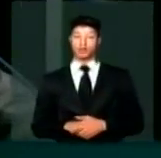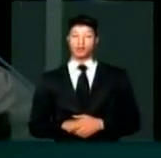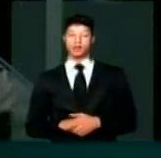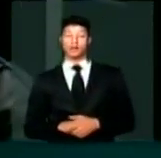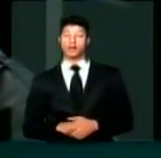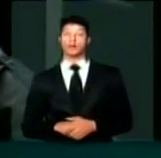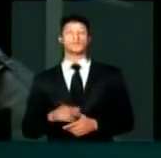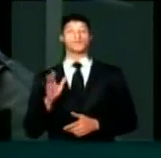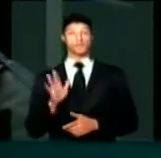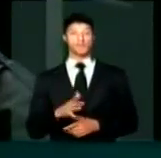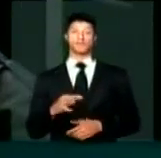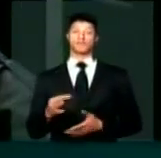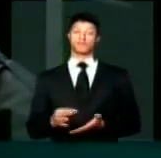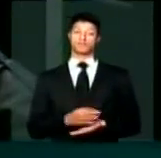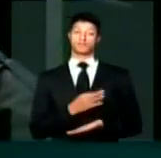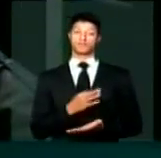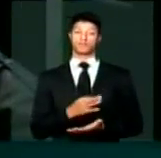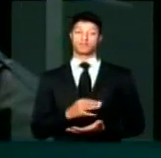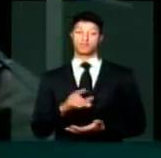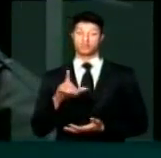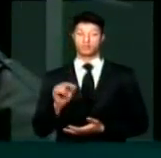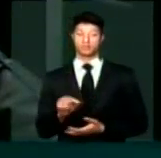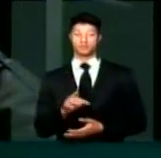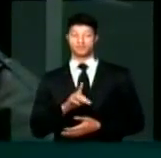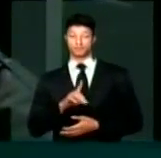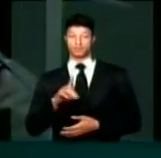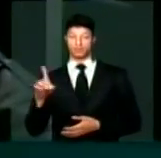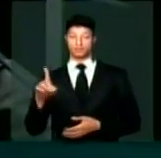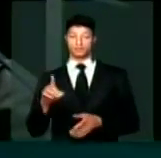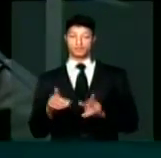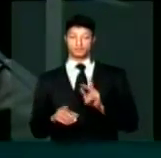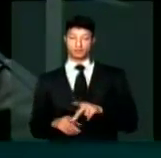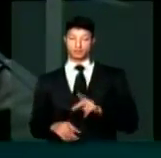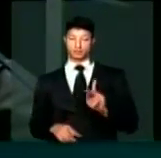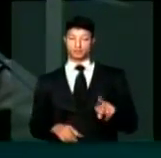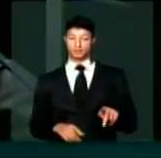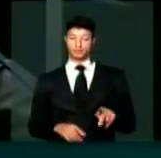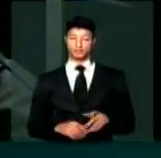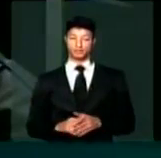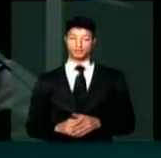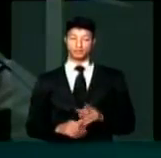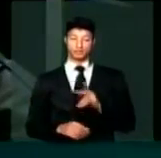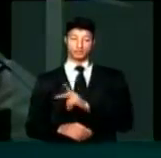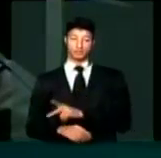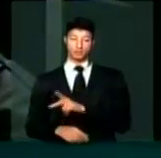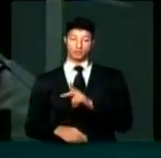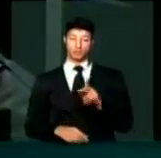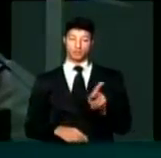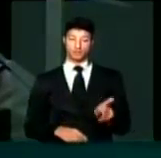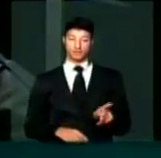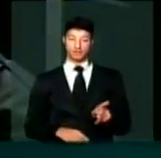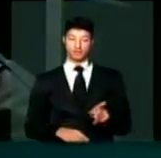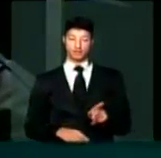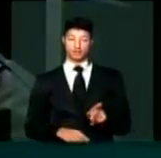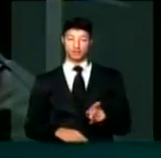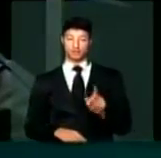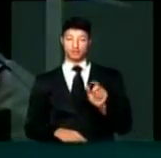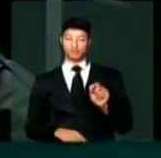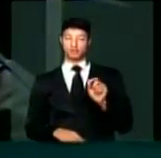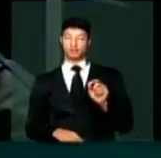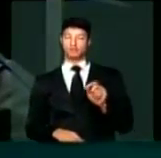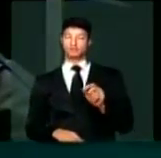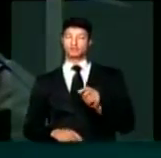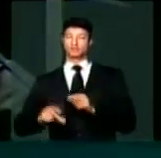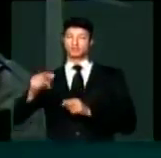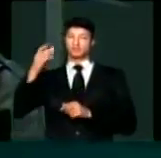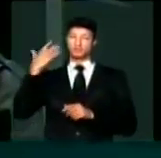ao registrar esse dia do professor, o professor que lá